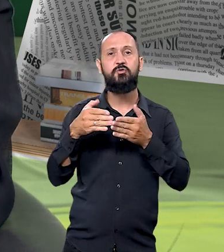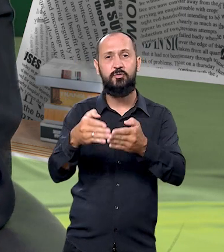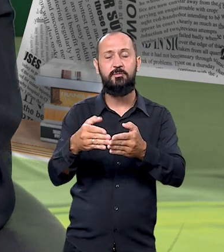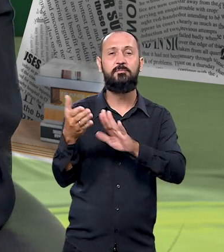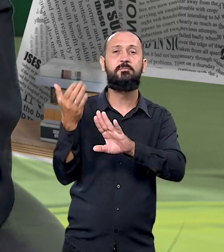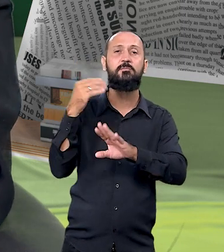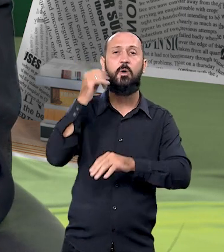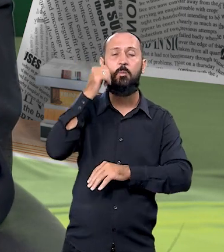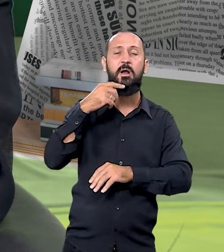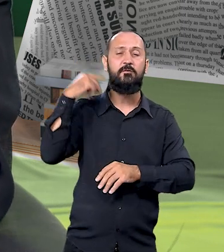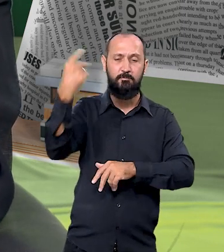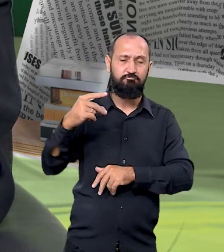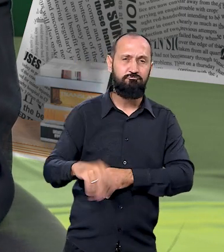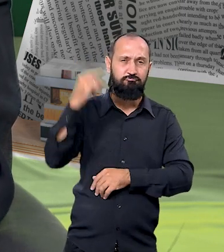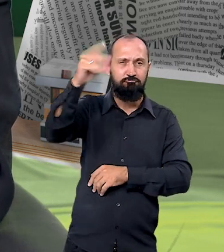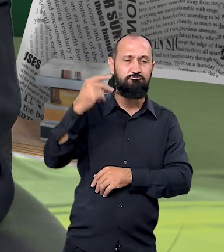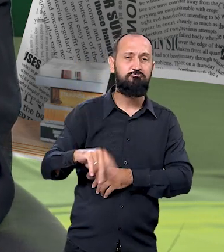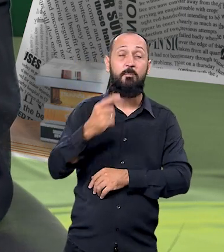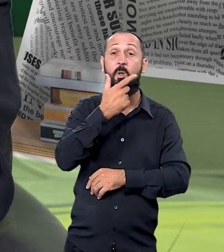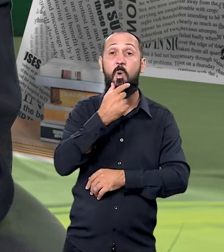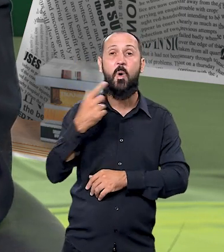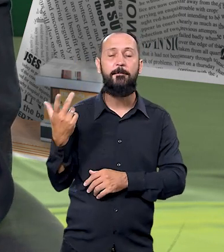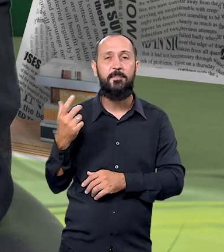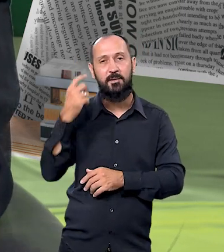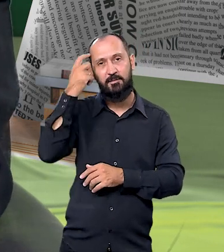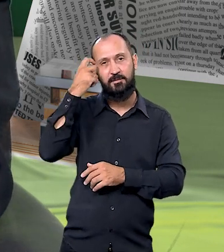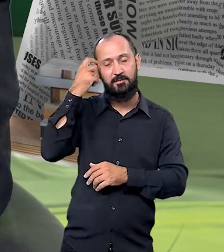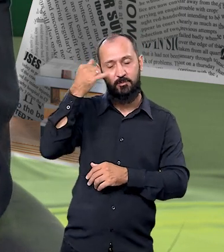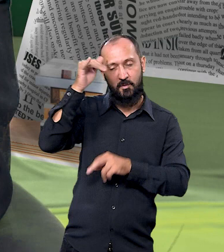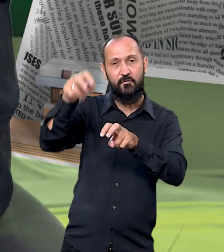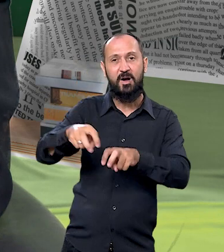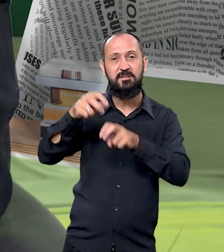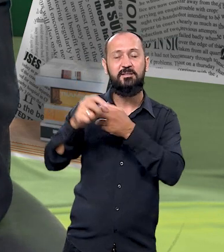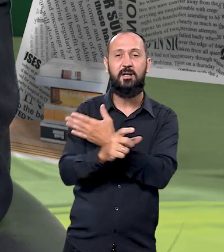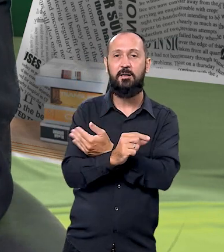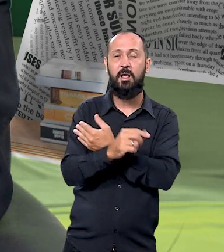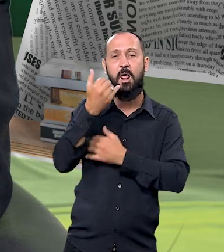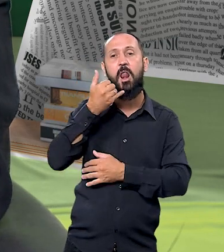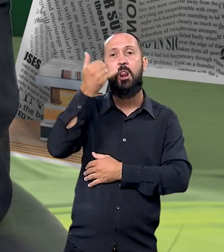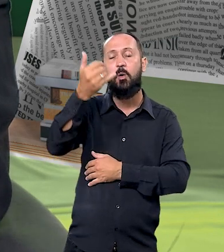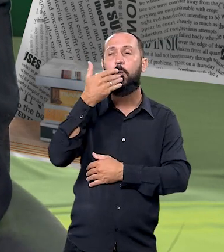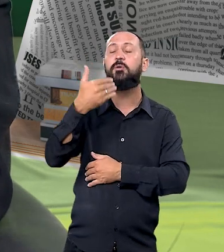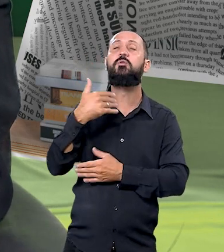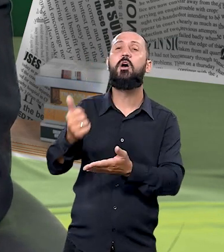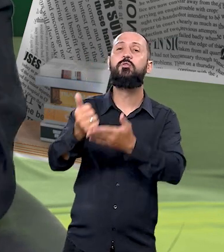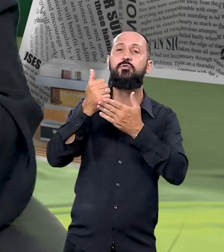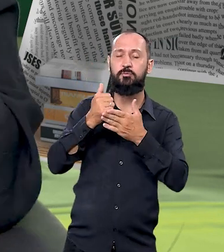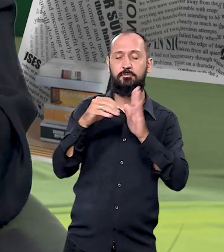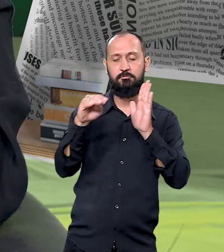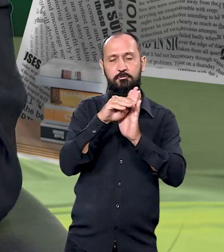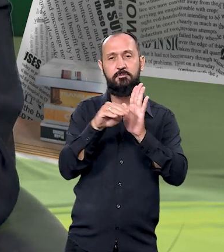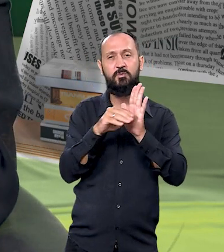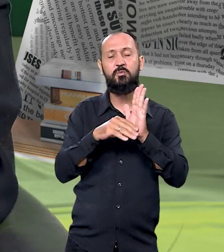mulher que foi torturada pelo companheiro numa fazenda no Pantanal. Ela ligou, ela pediu socorro, ela seguiu as